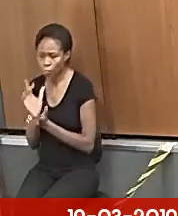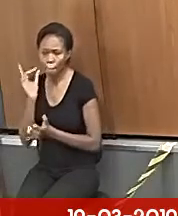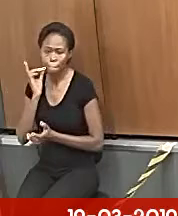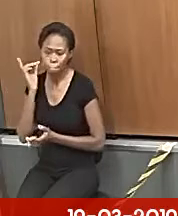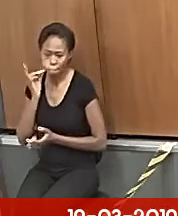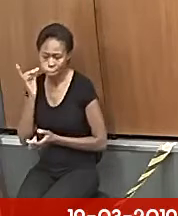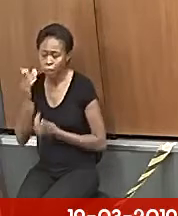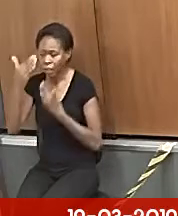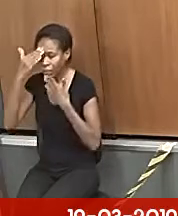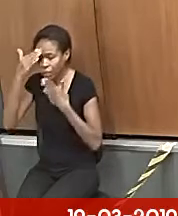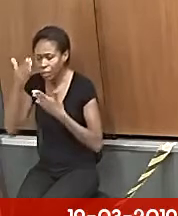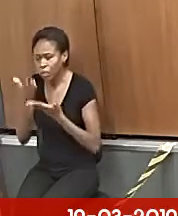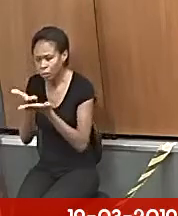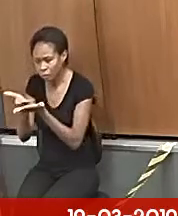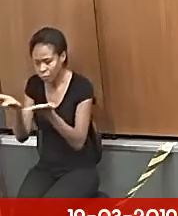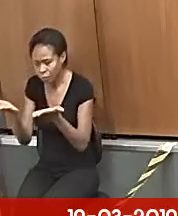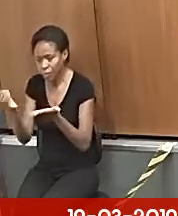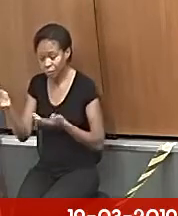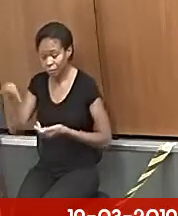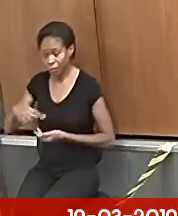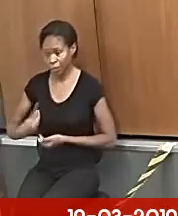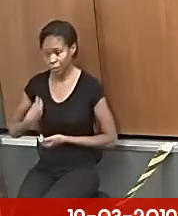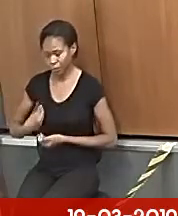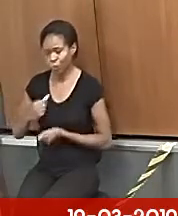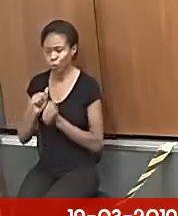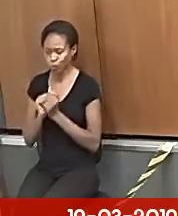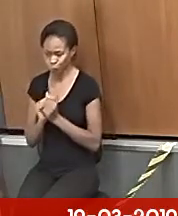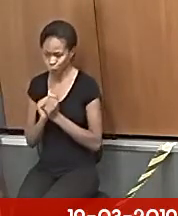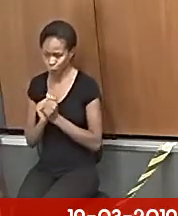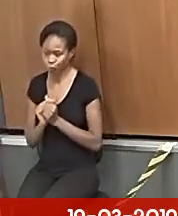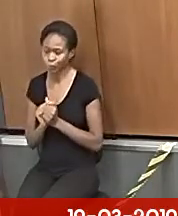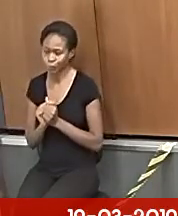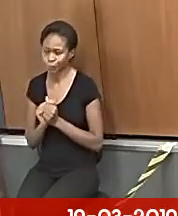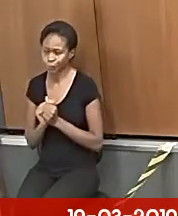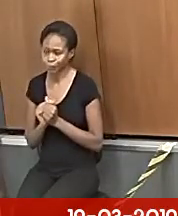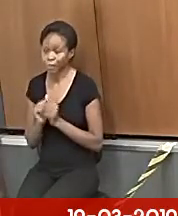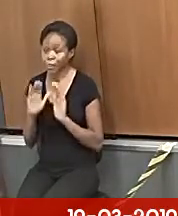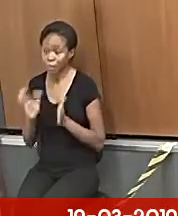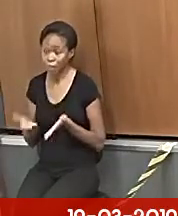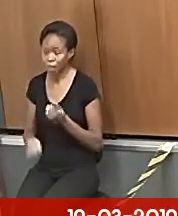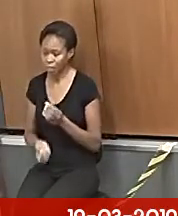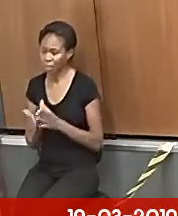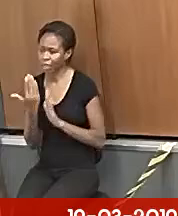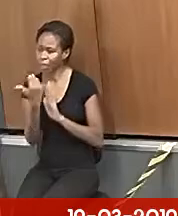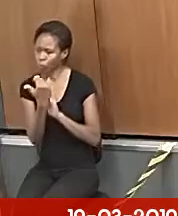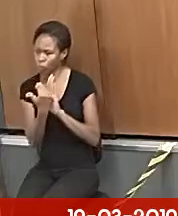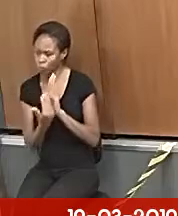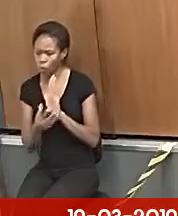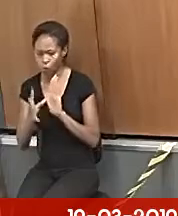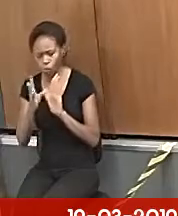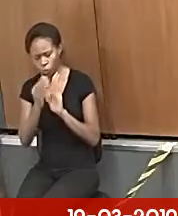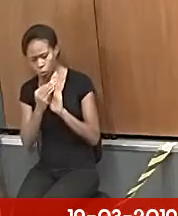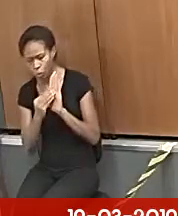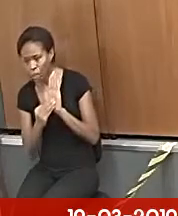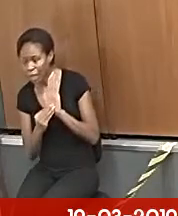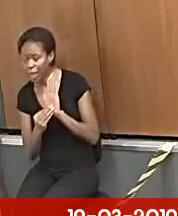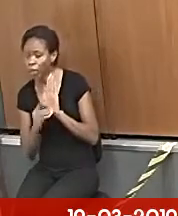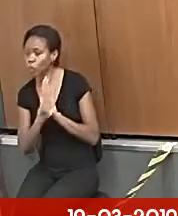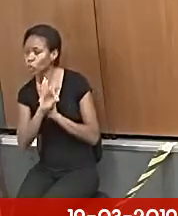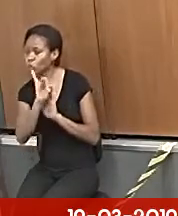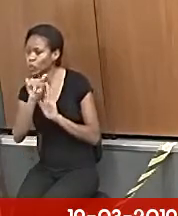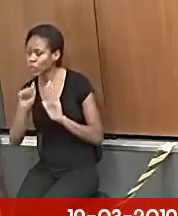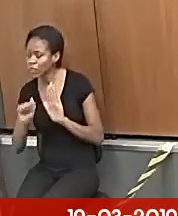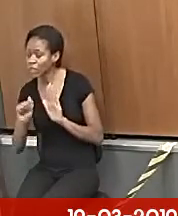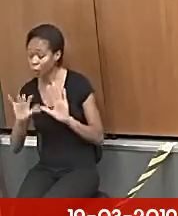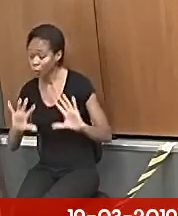as senhoras e os senhores que vieram participar conosco criamos o calendário das comemorações pertinentes ao